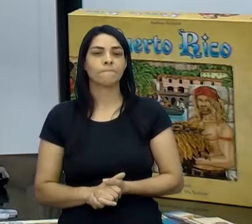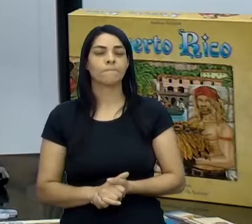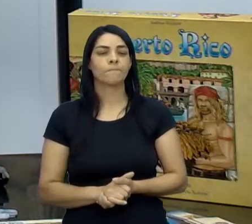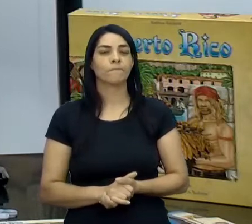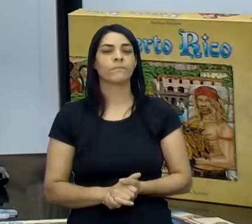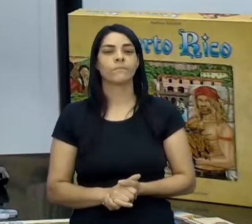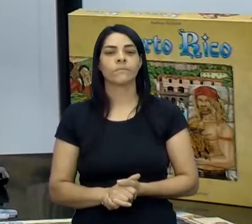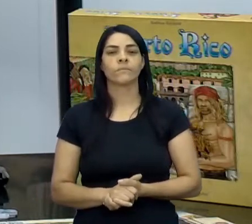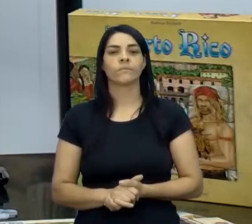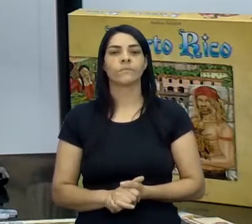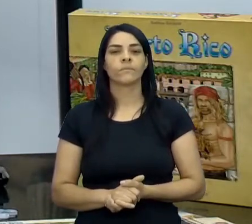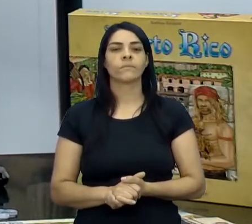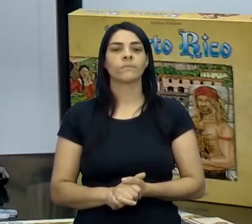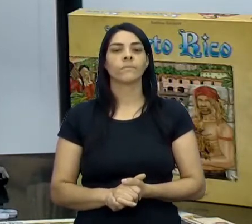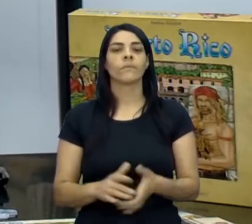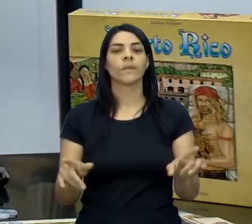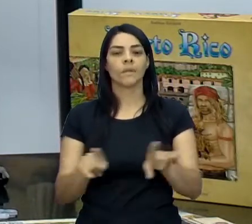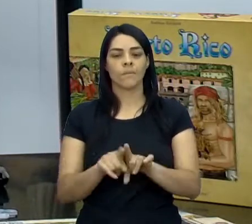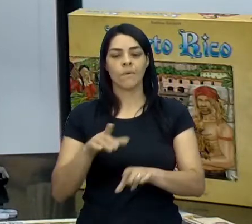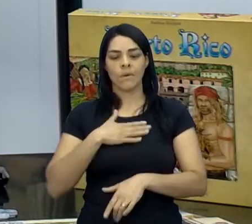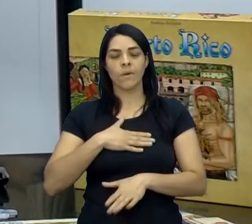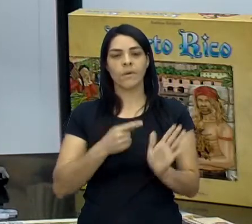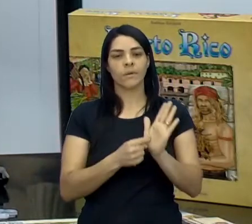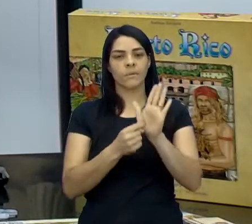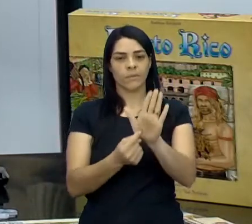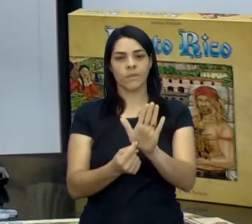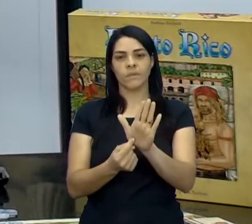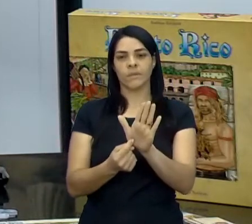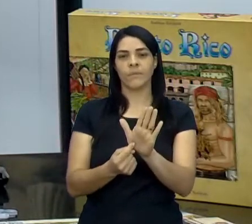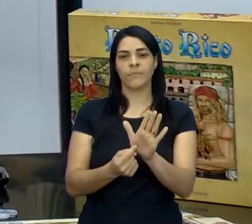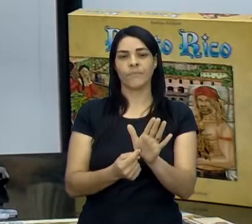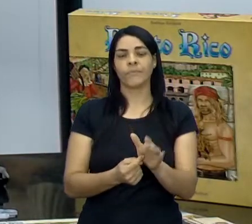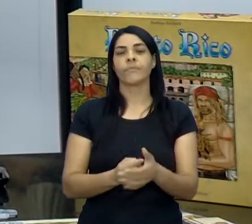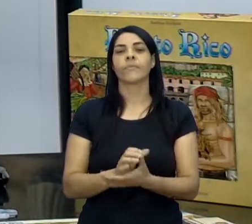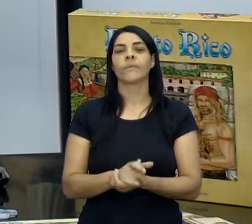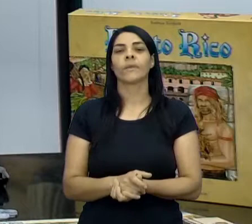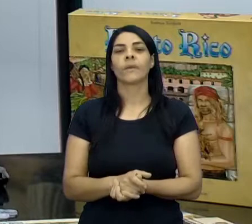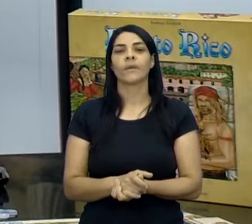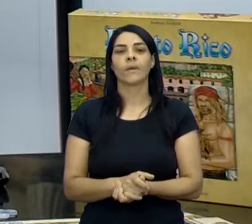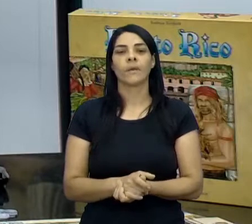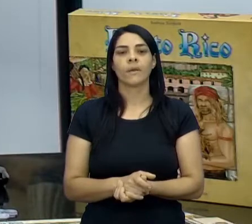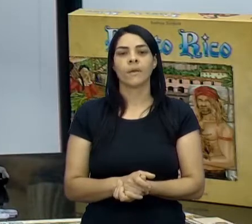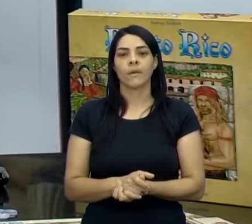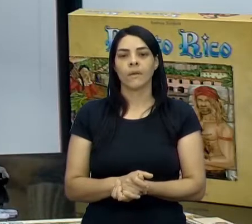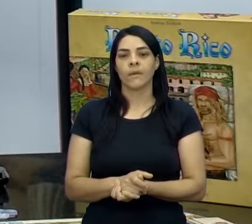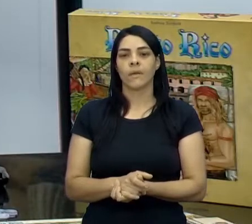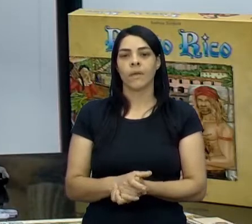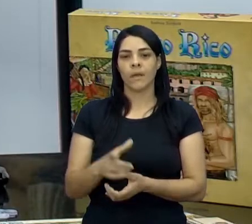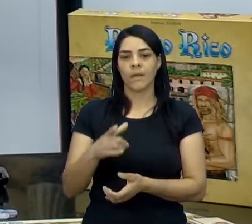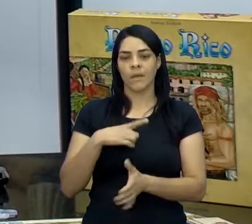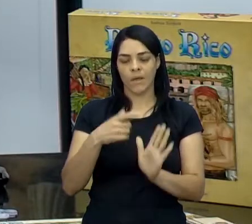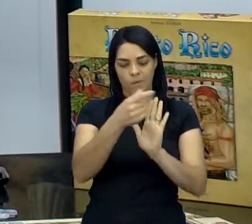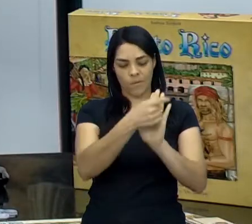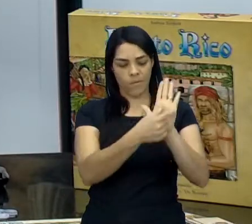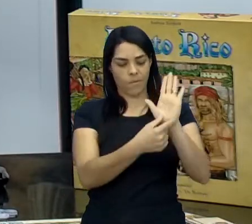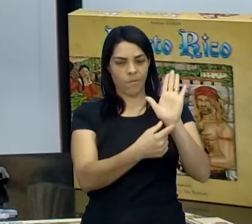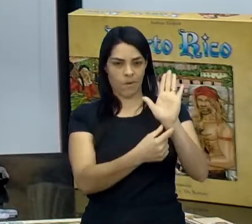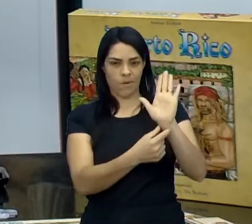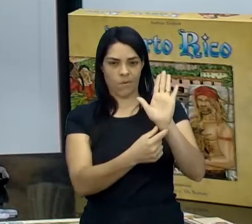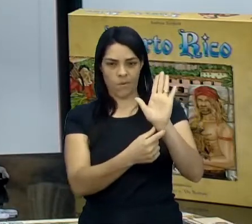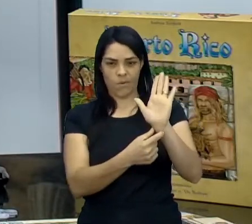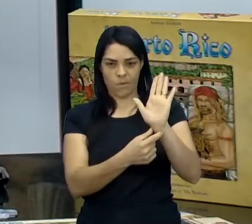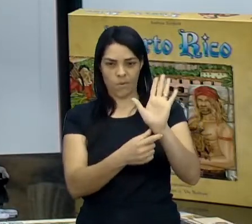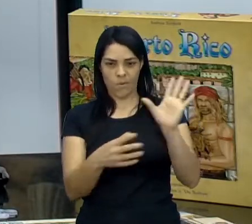E uma outra coisa que eu gostaria de mostrar é que o Agrícola também tem o resumo, uma coluna de resumo